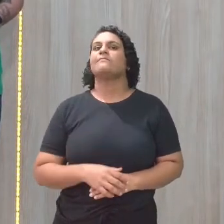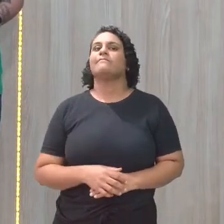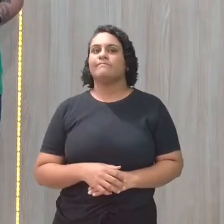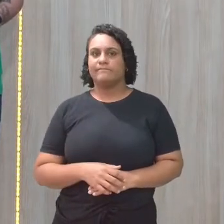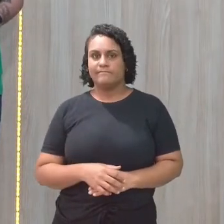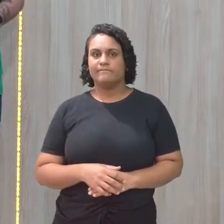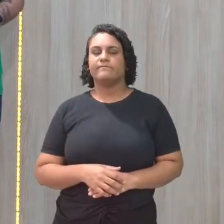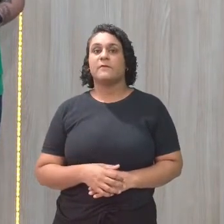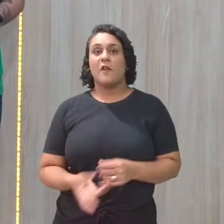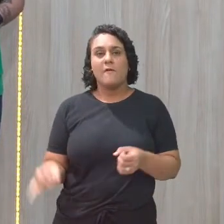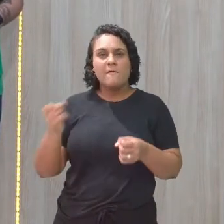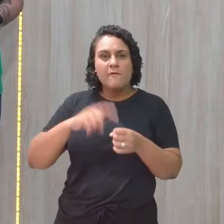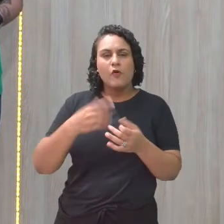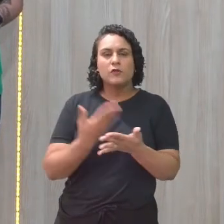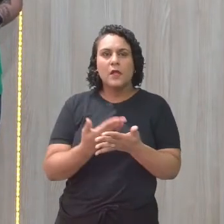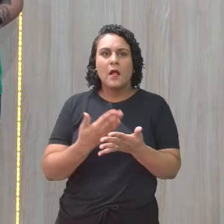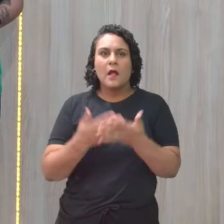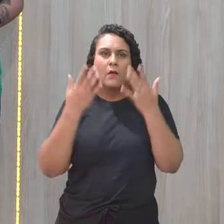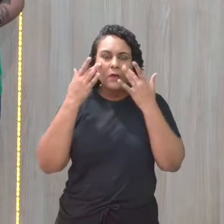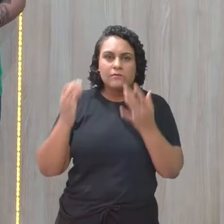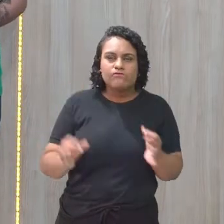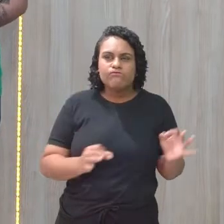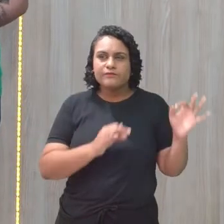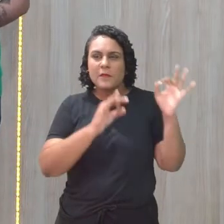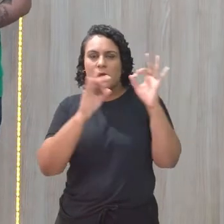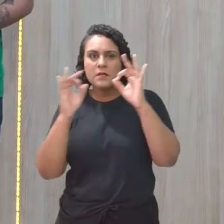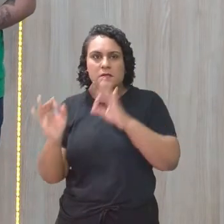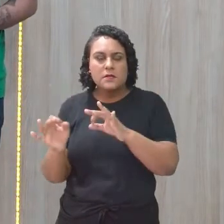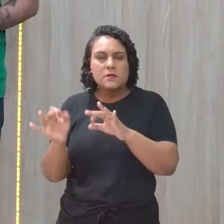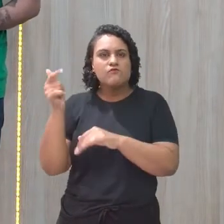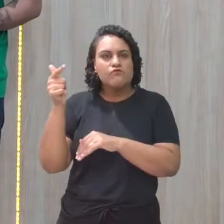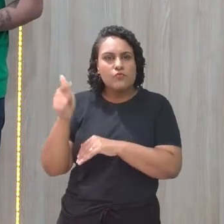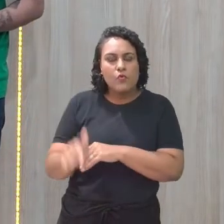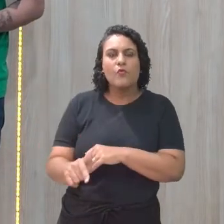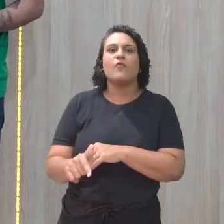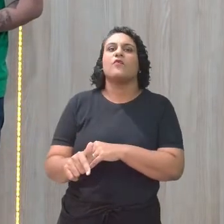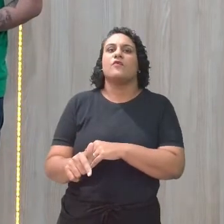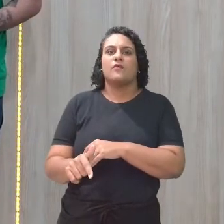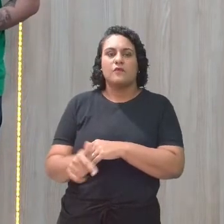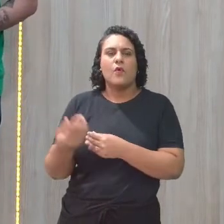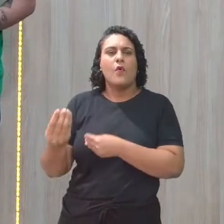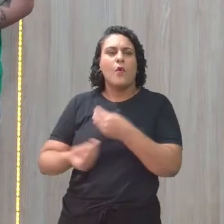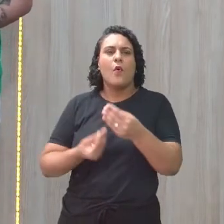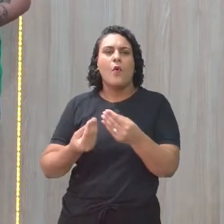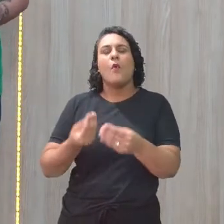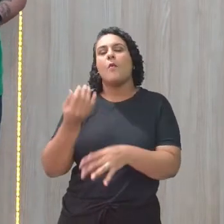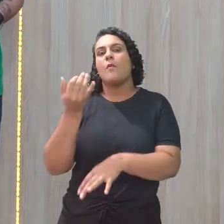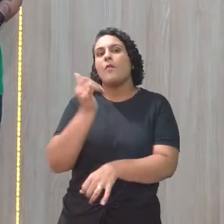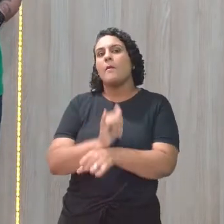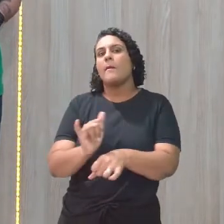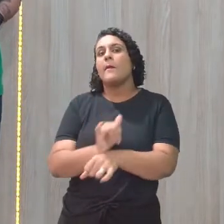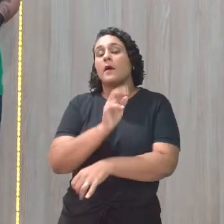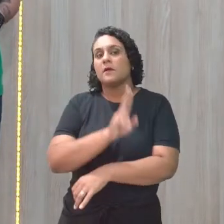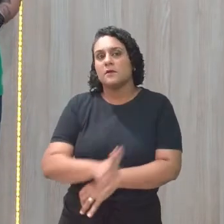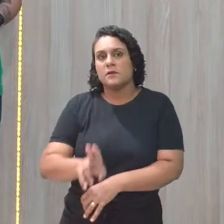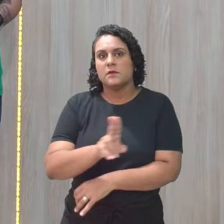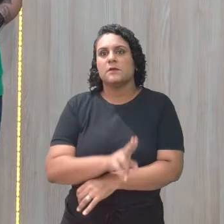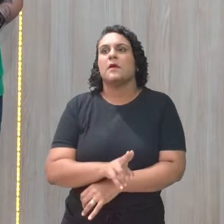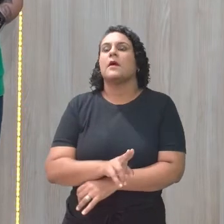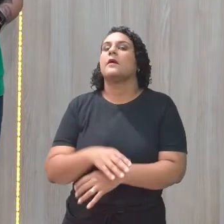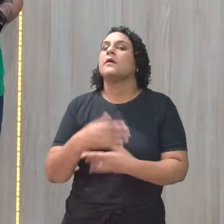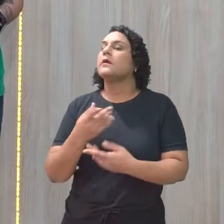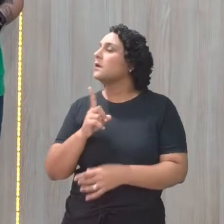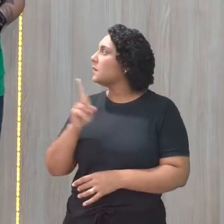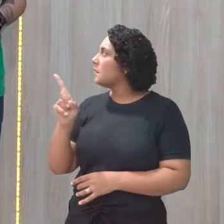aí do método, faz e escreve para a gente lá nos comentários da aula como é que é o 60 com